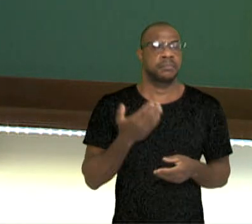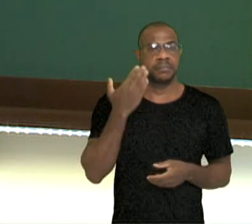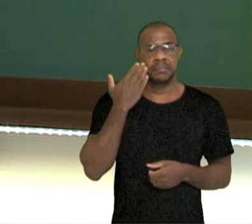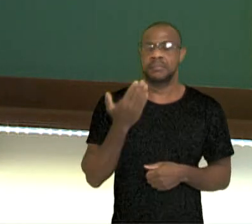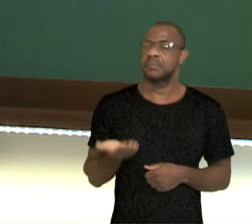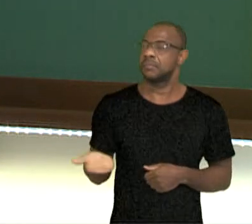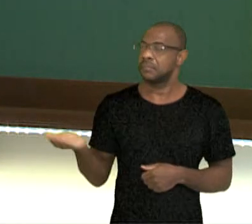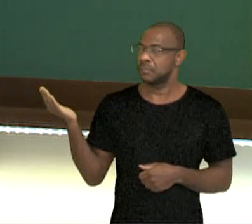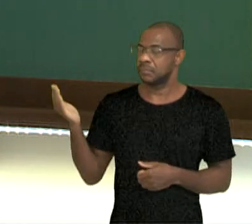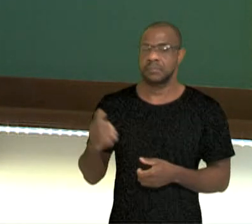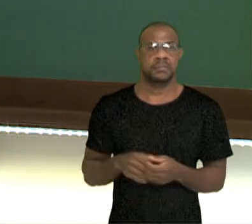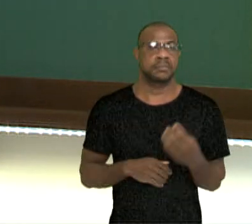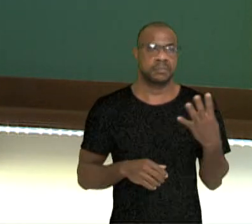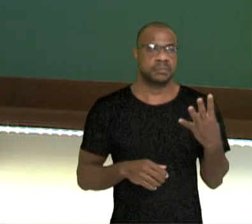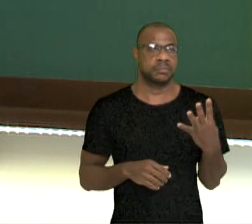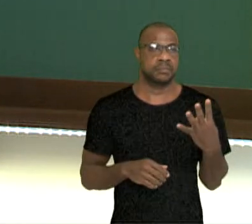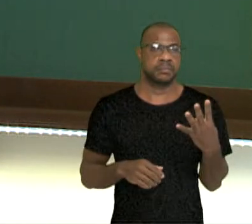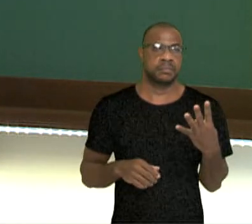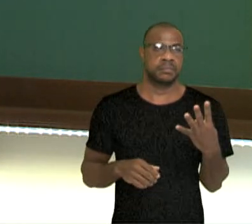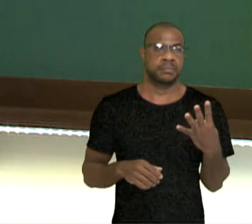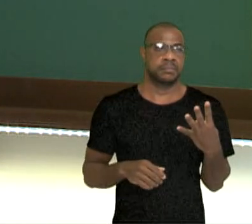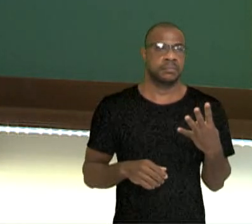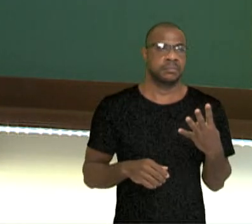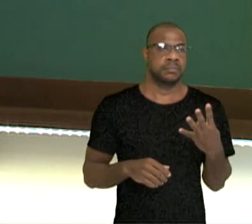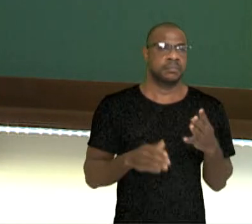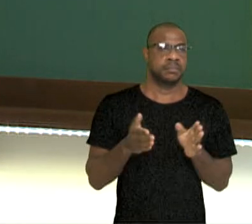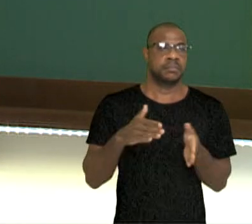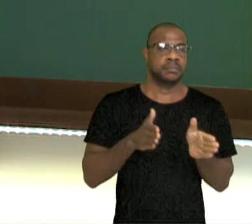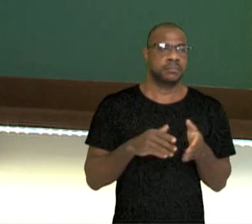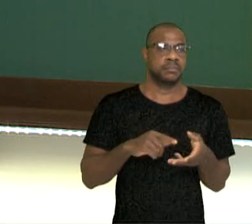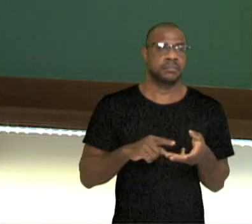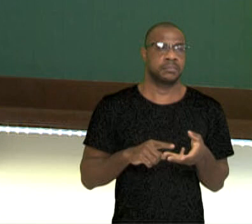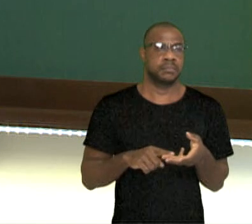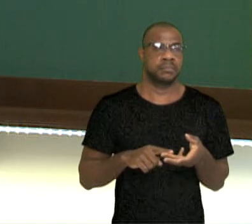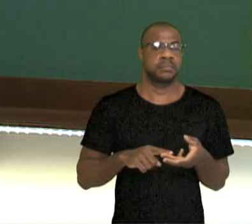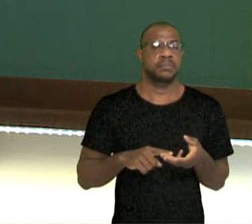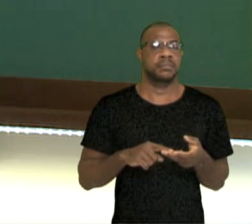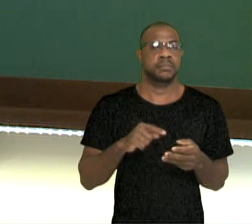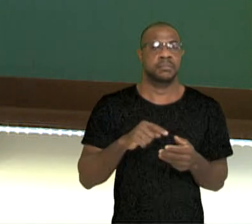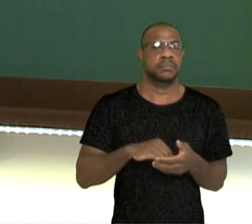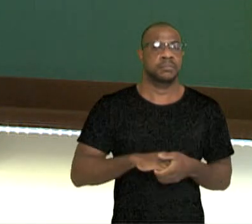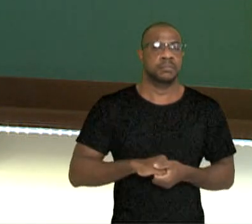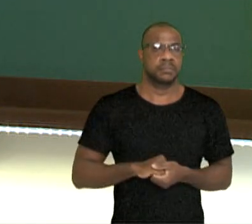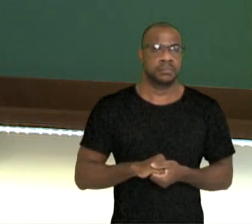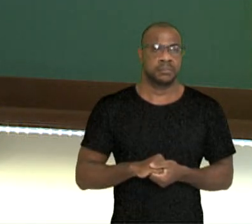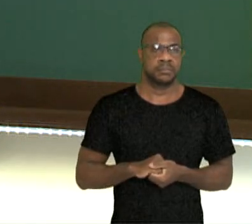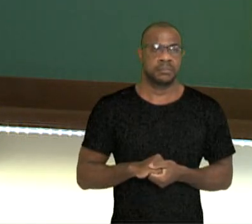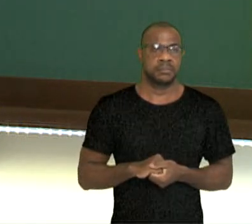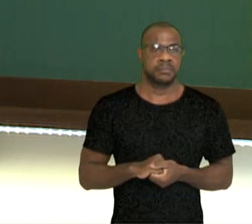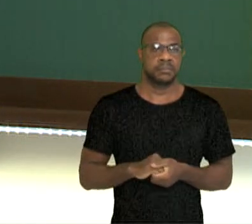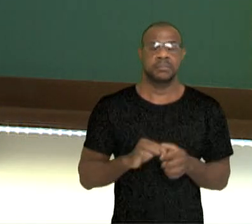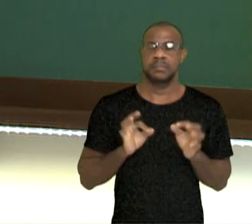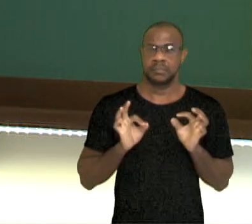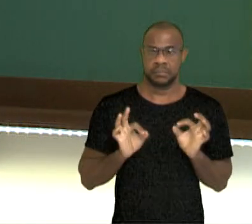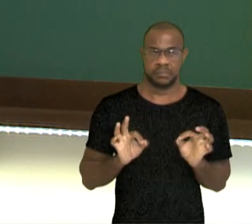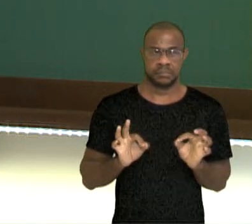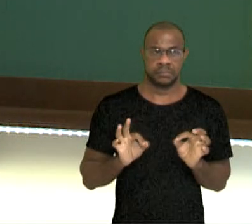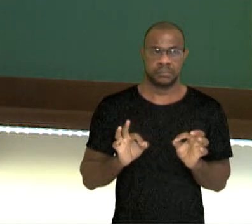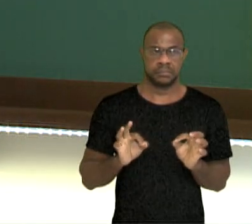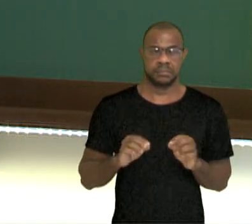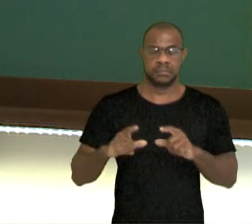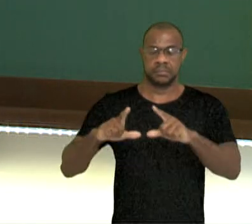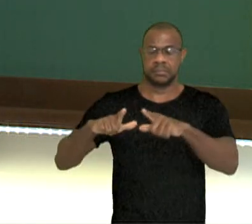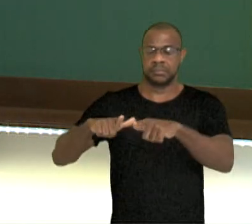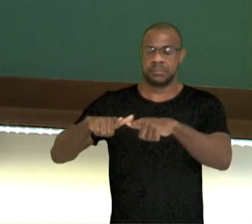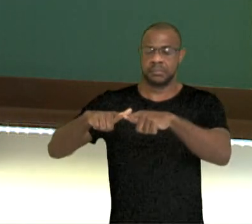prisma quadrangular, esse é o prisma hexagonal e esse aqui é o prisma triangular. E